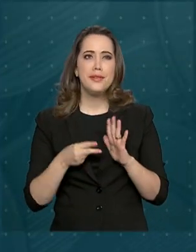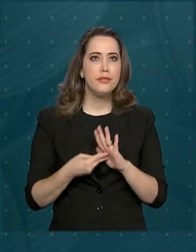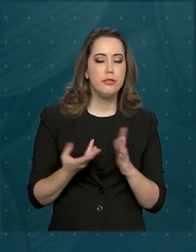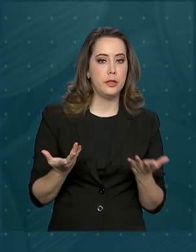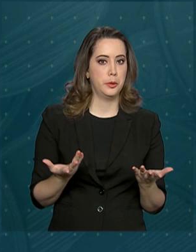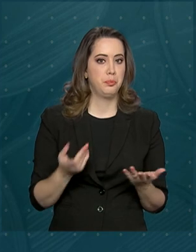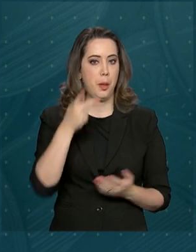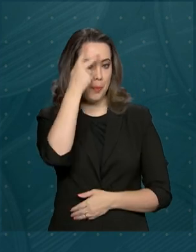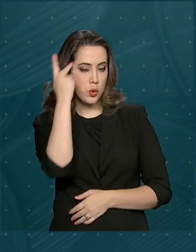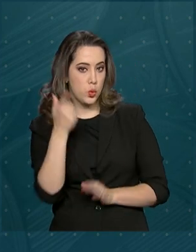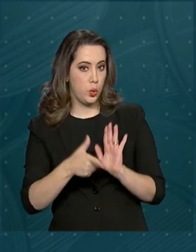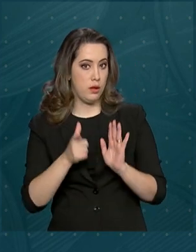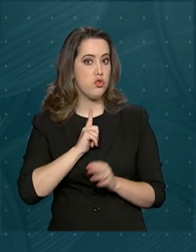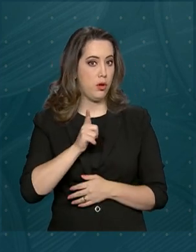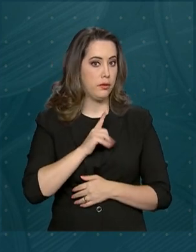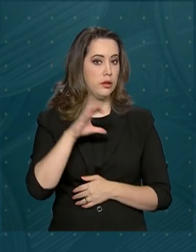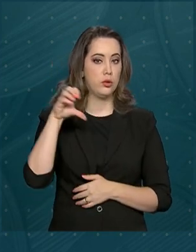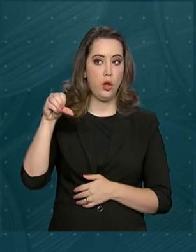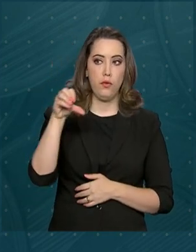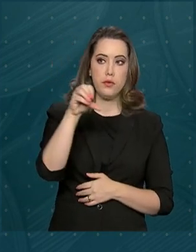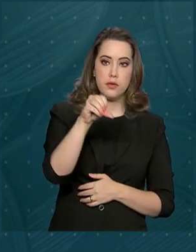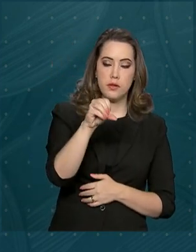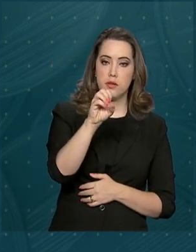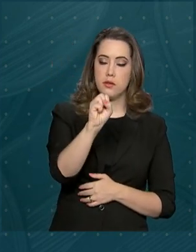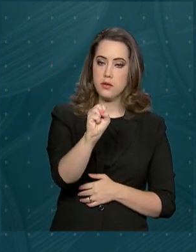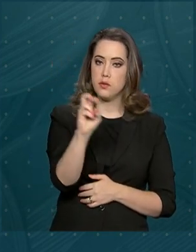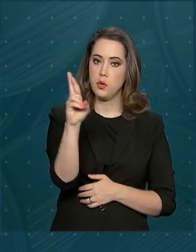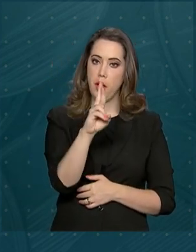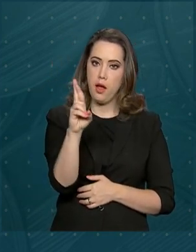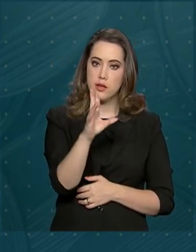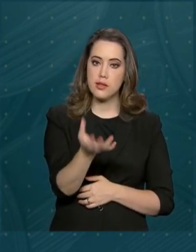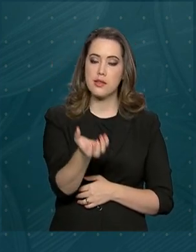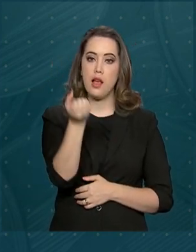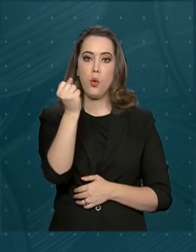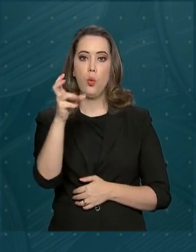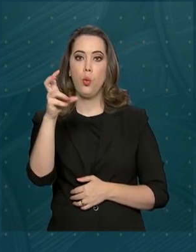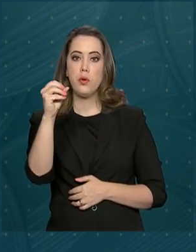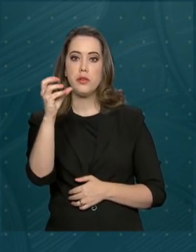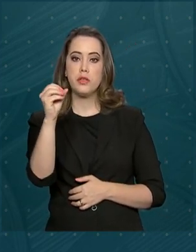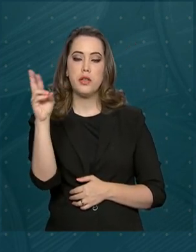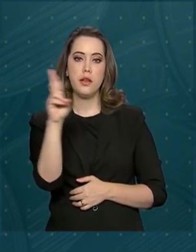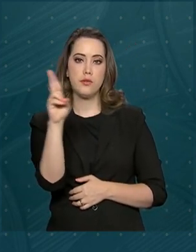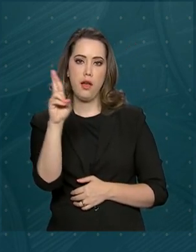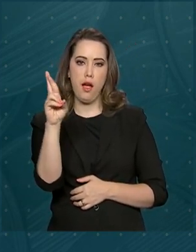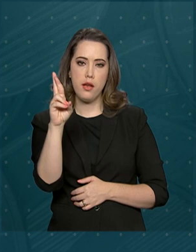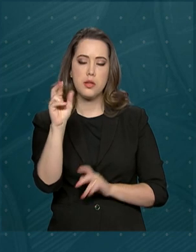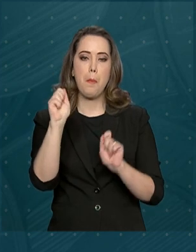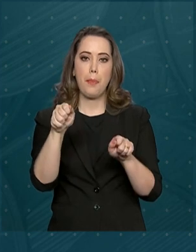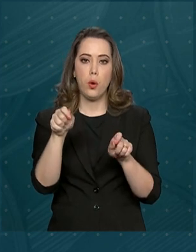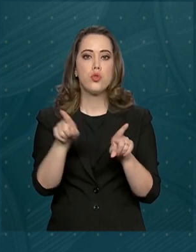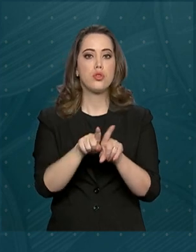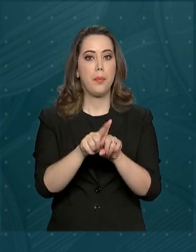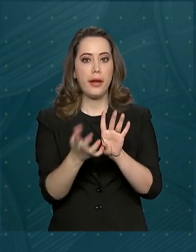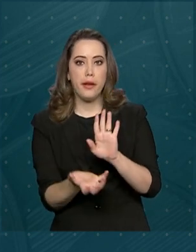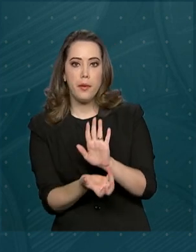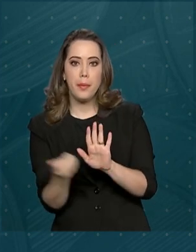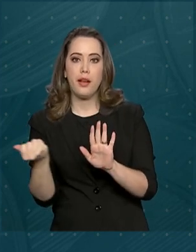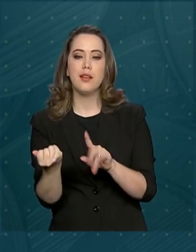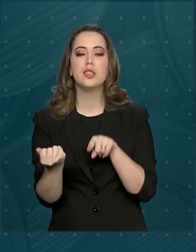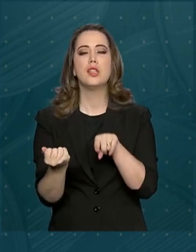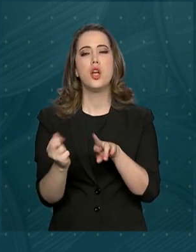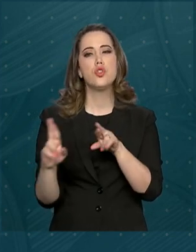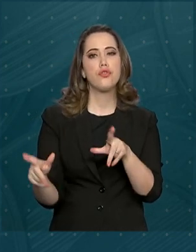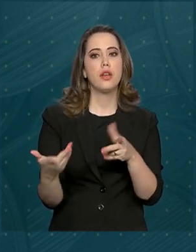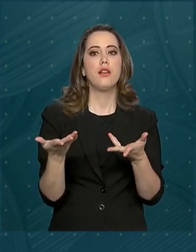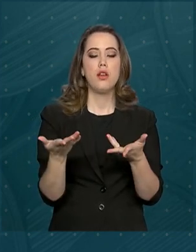que tinha R$ 998,00 no FGTS sacou os R$ 500,00 autorizados pelo governo pode pegar também a diferença